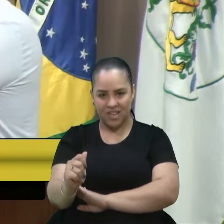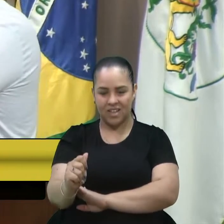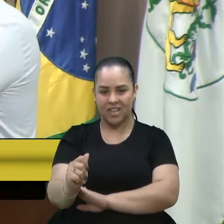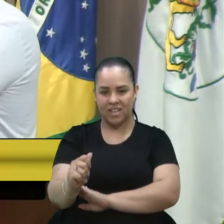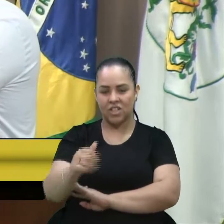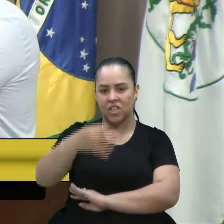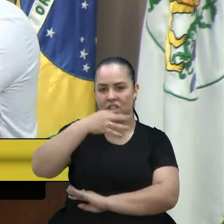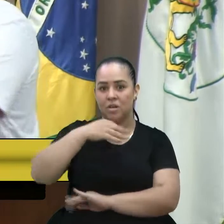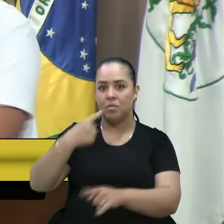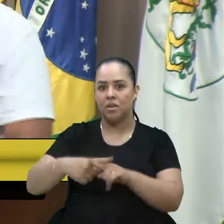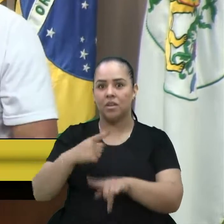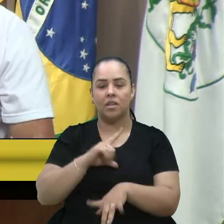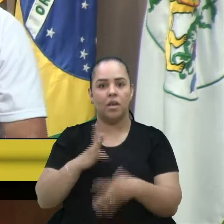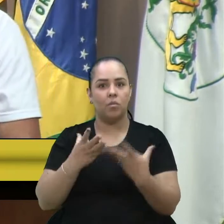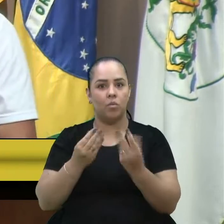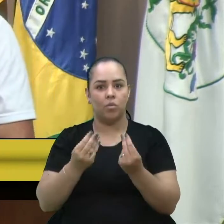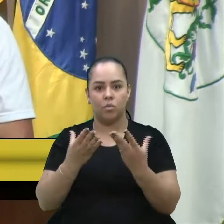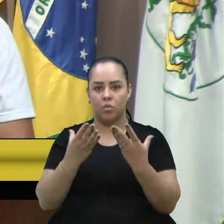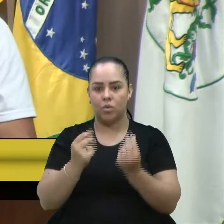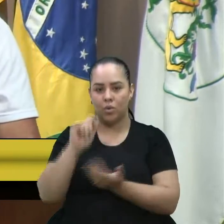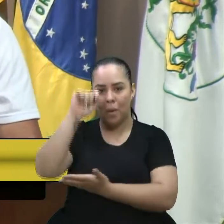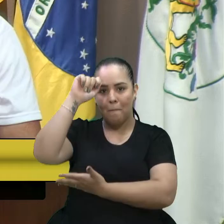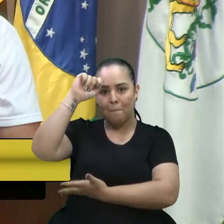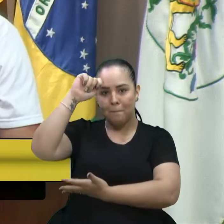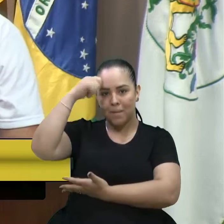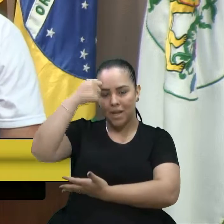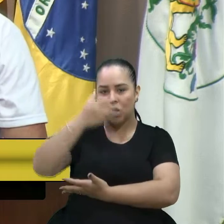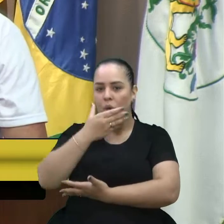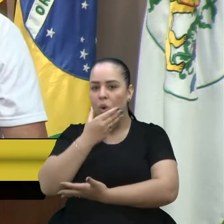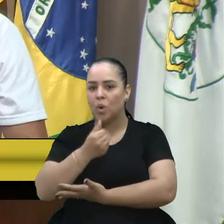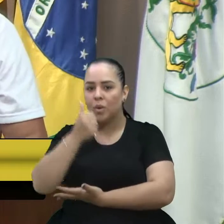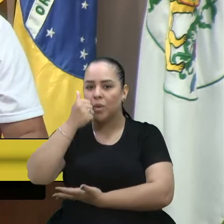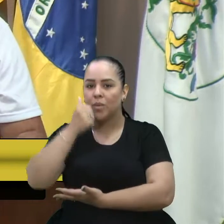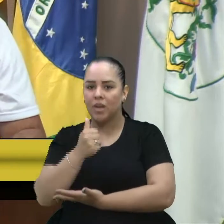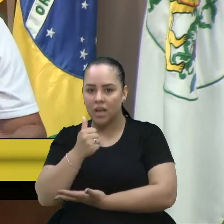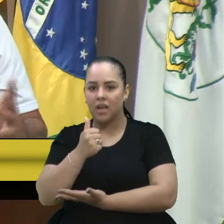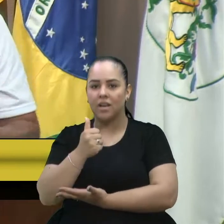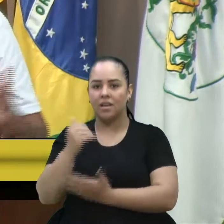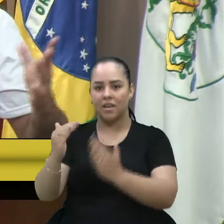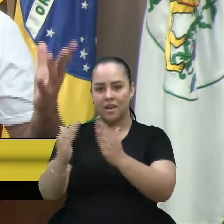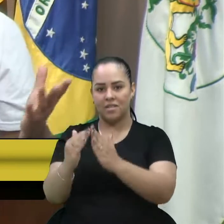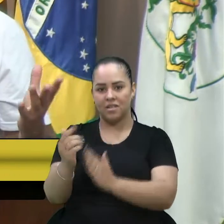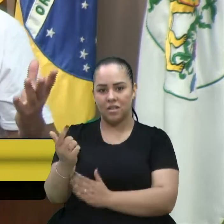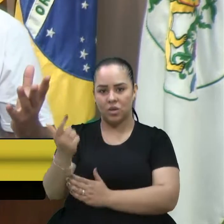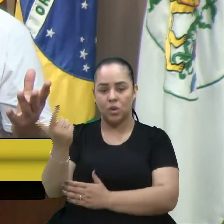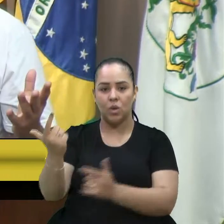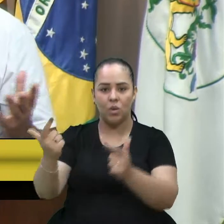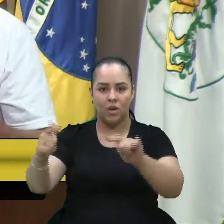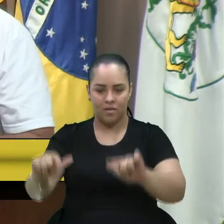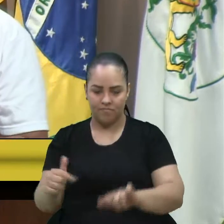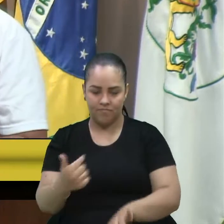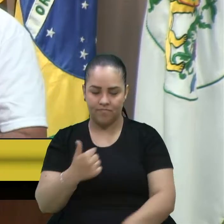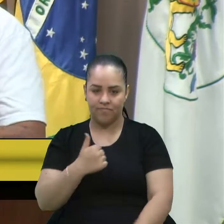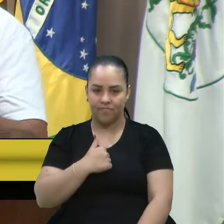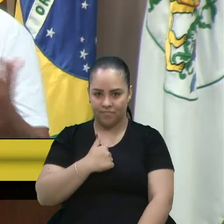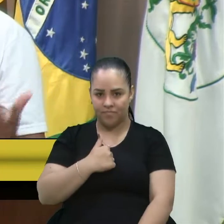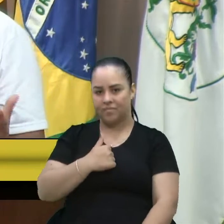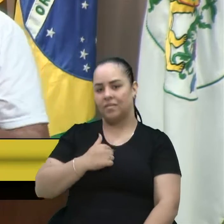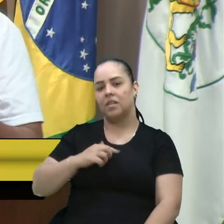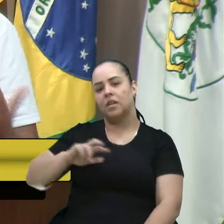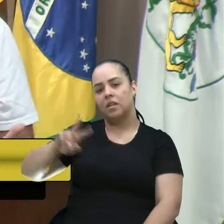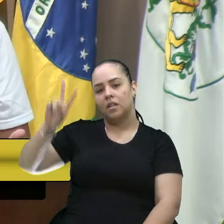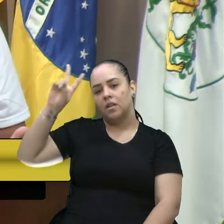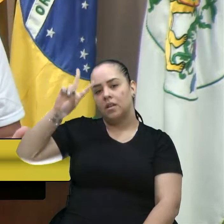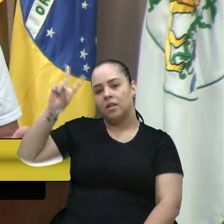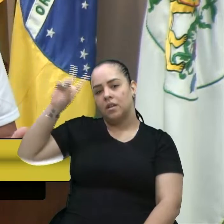de negros e de negras que moravam nesses lugares. Eu fiz essa memória